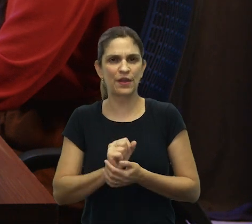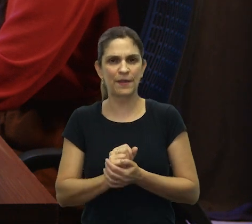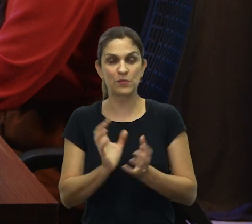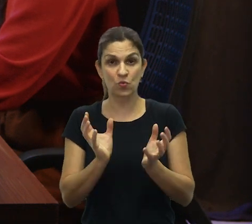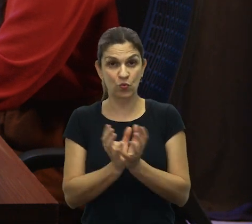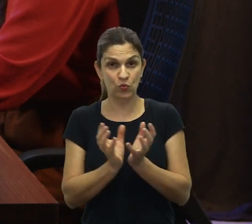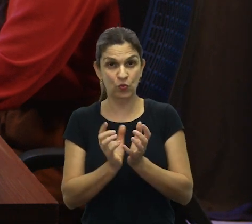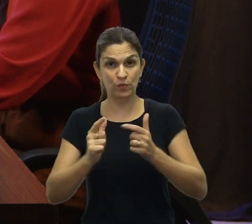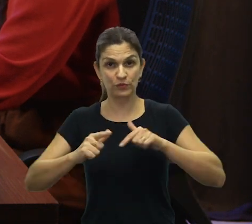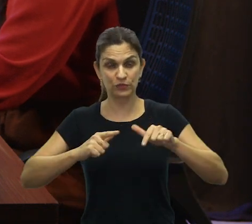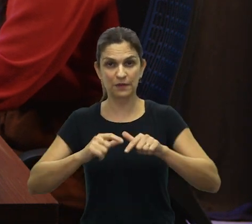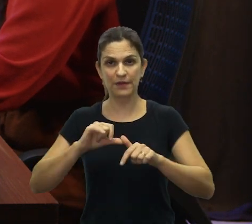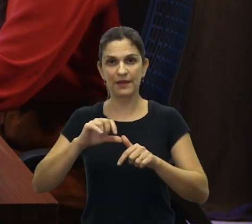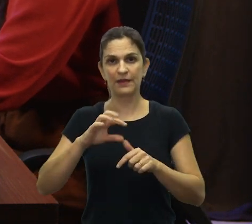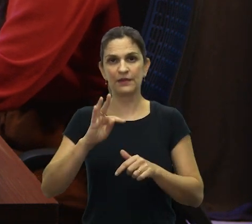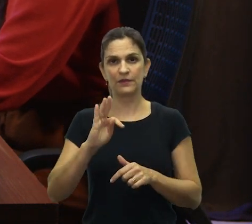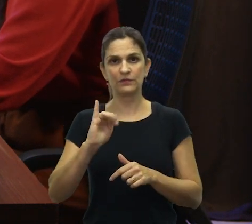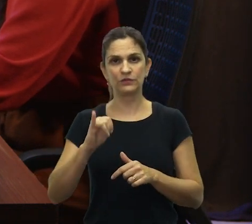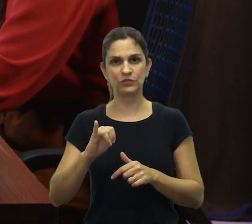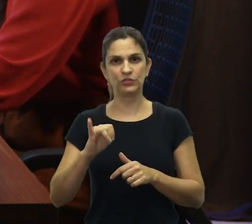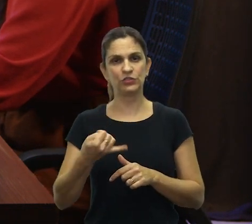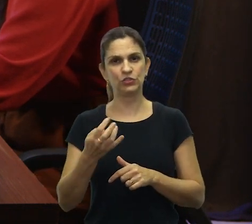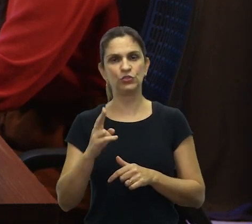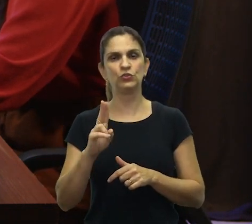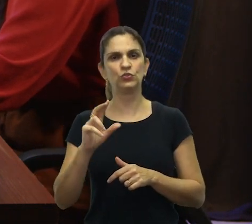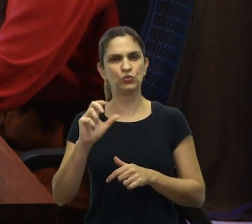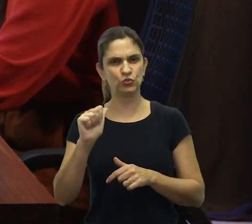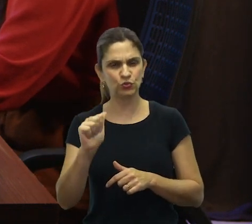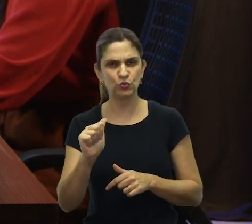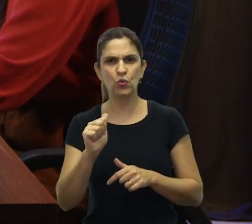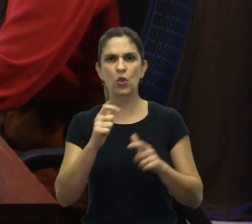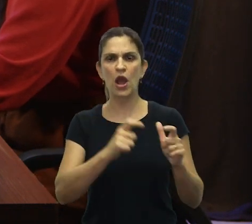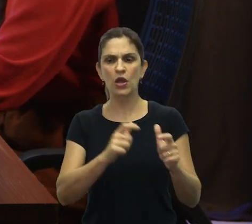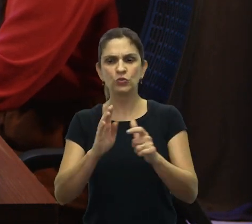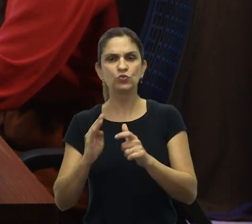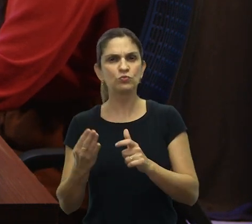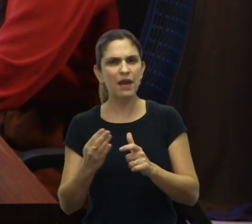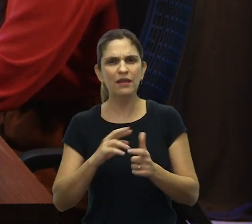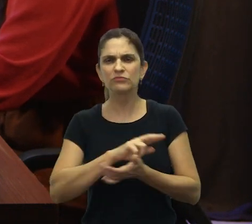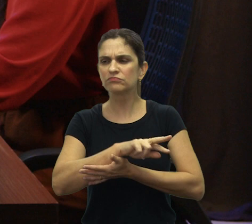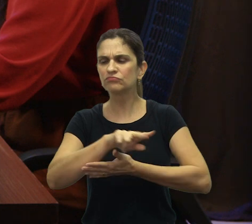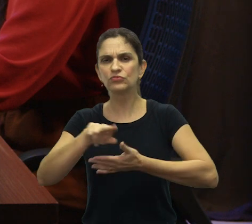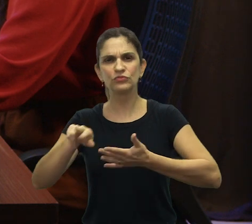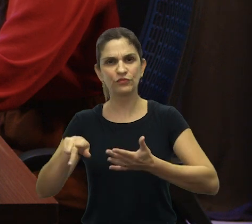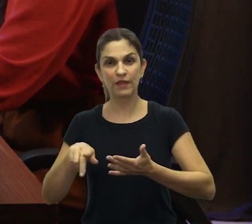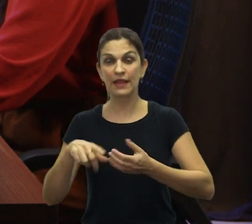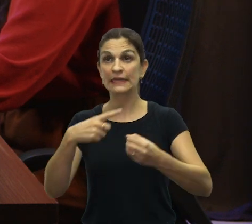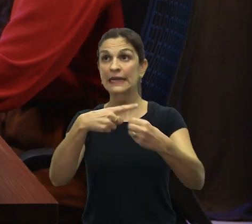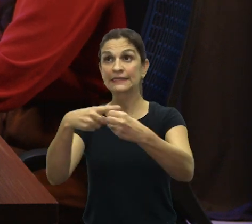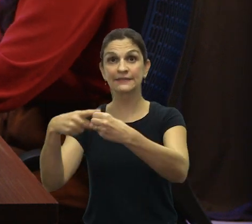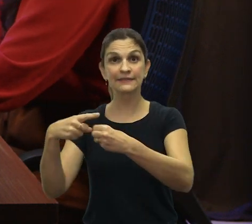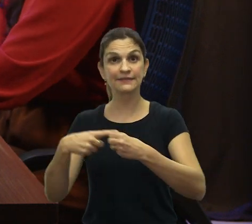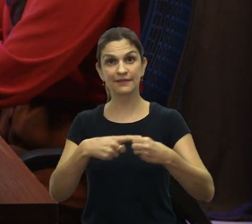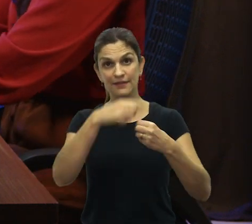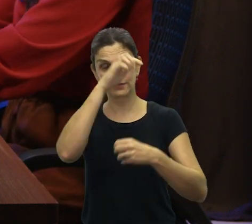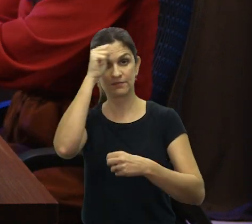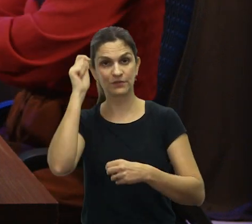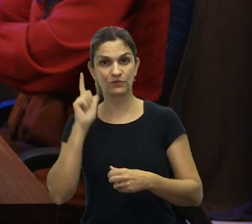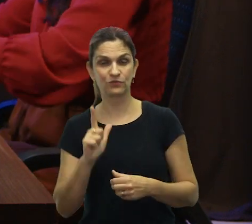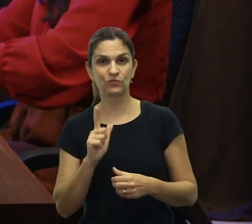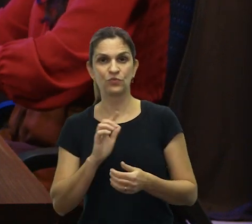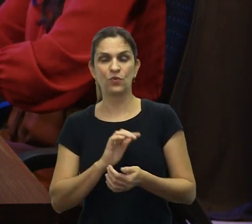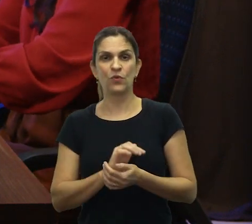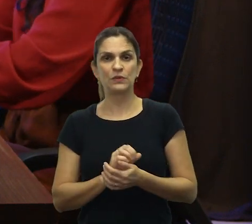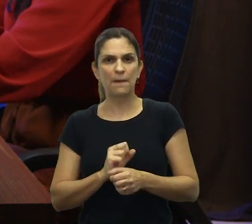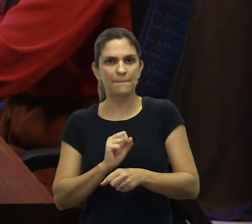mutirão lá no Tijuca ou nos bairros, a gente está andando nos bairros, a gente está andando o interior também. Ou seja, você